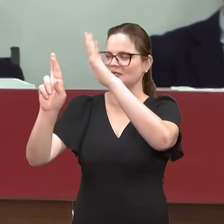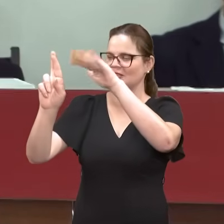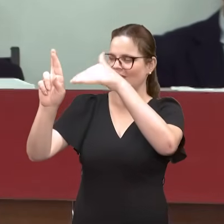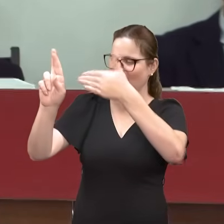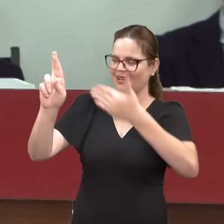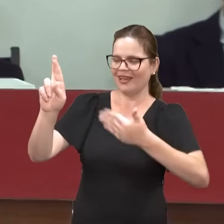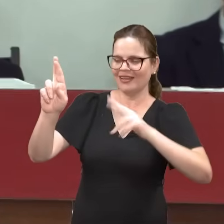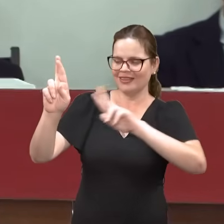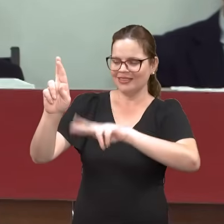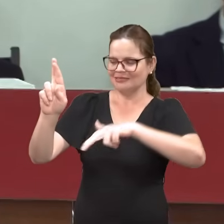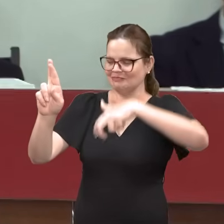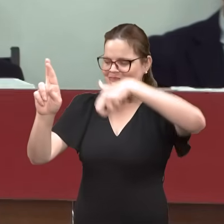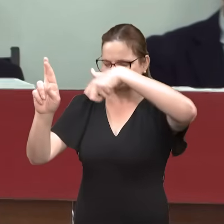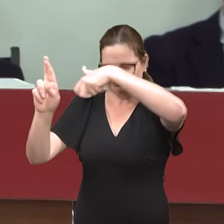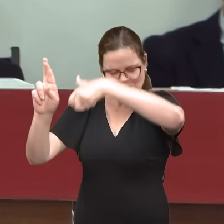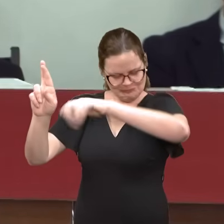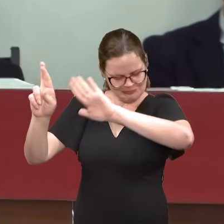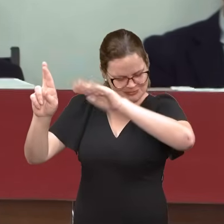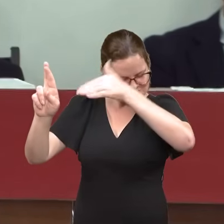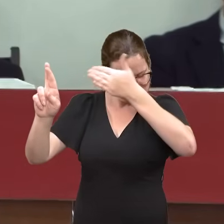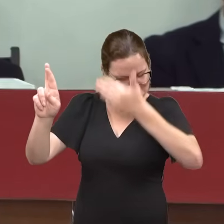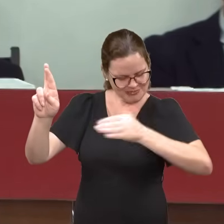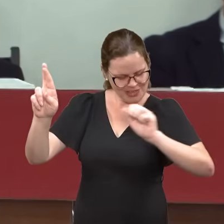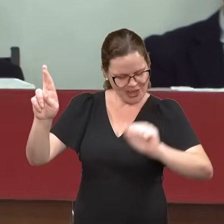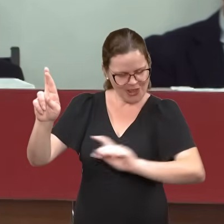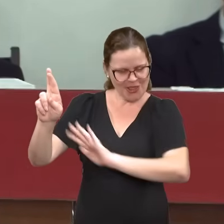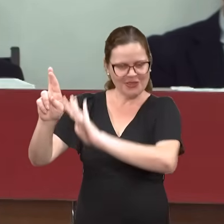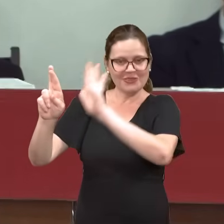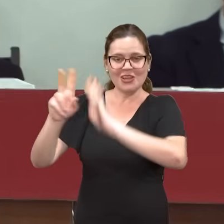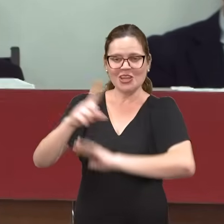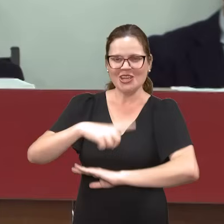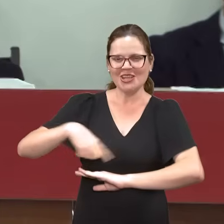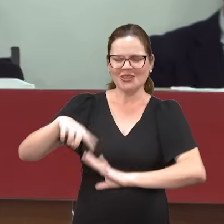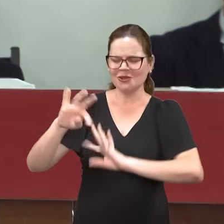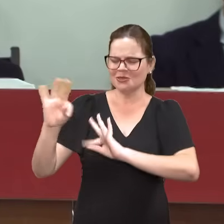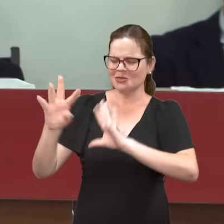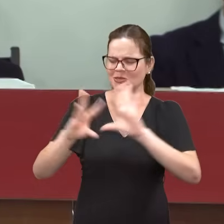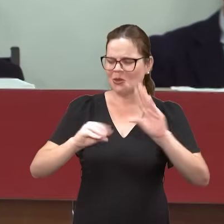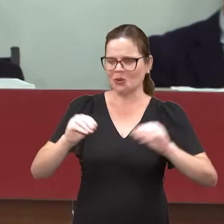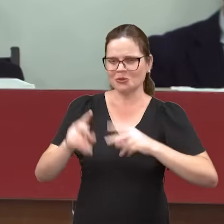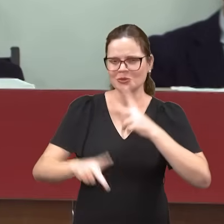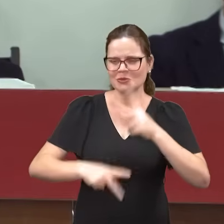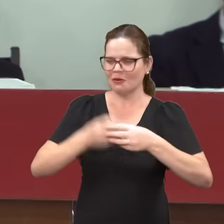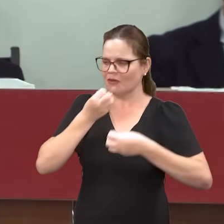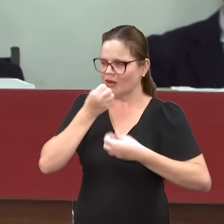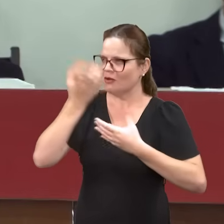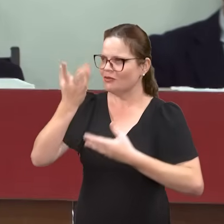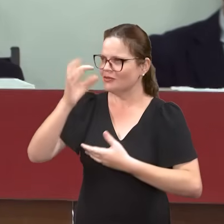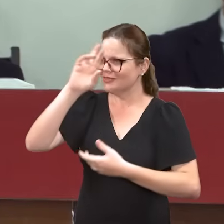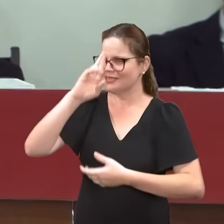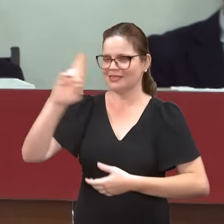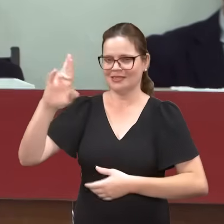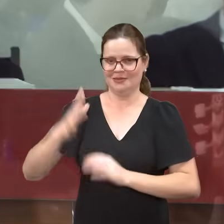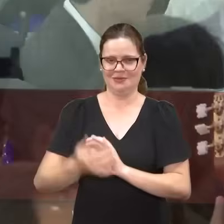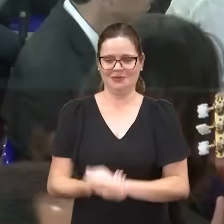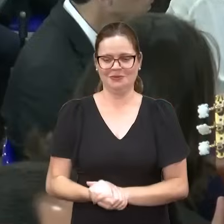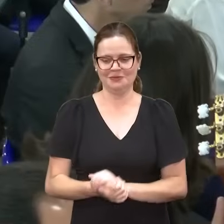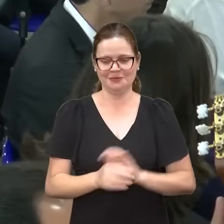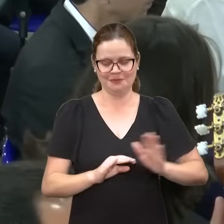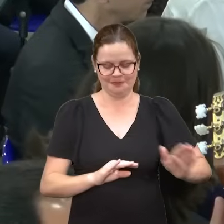dele todo joelho se dobrará e toda língua confessará que ele é Senhor.